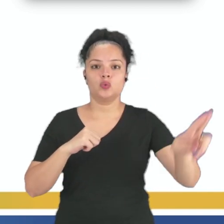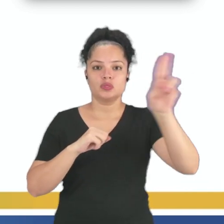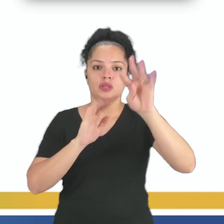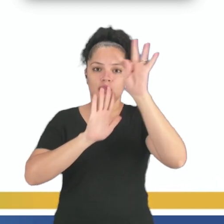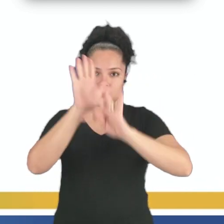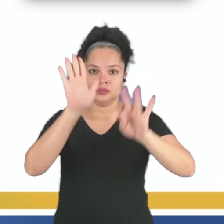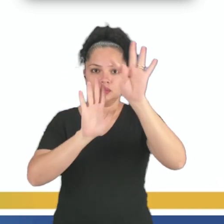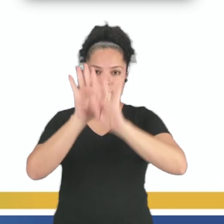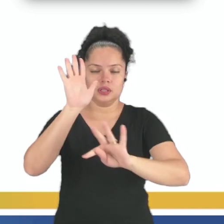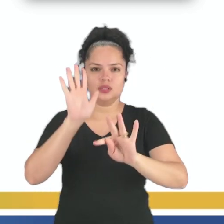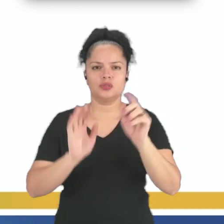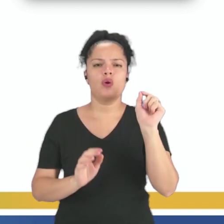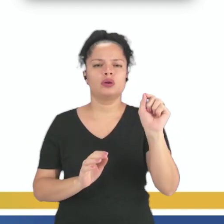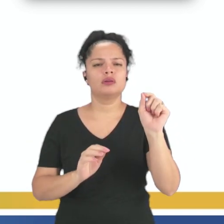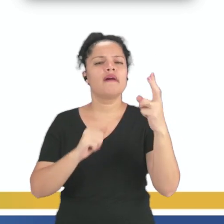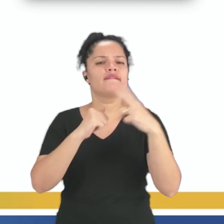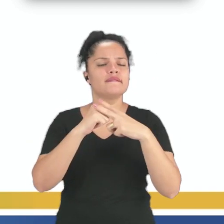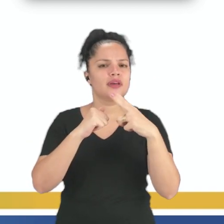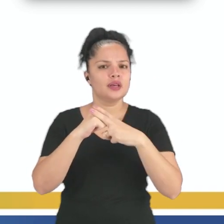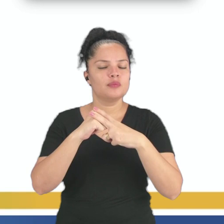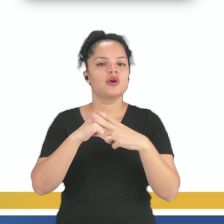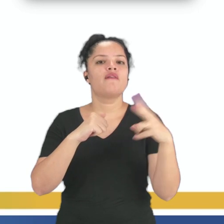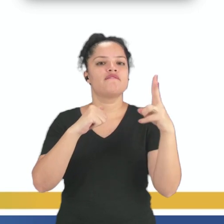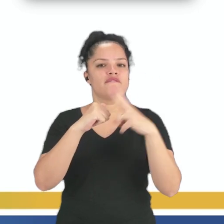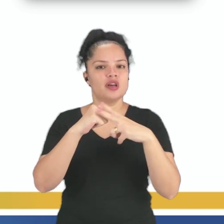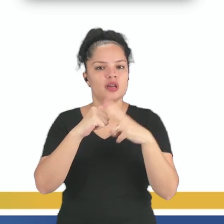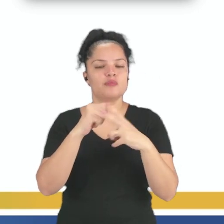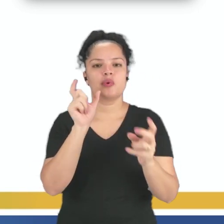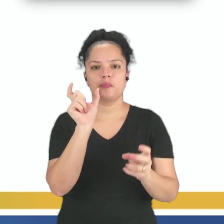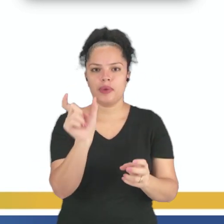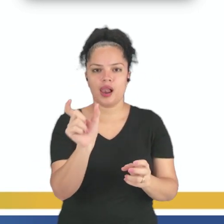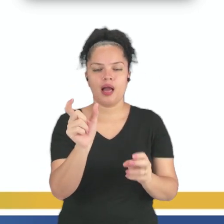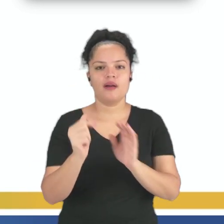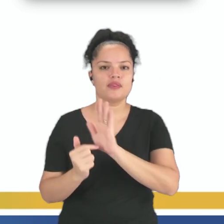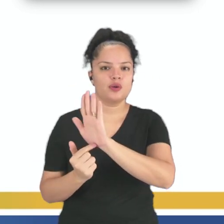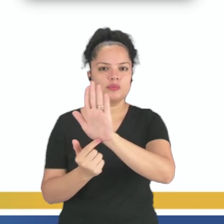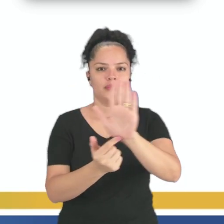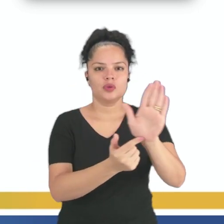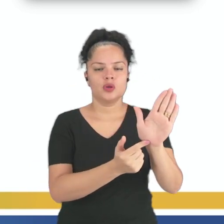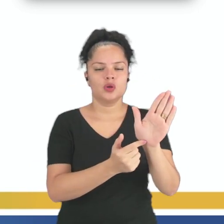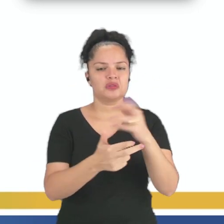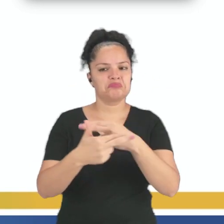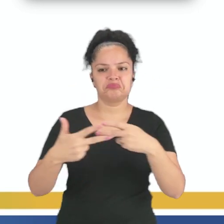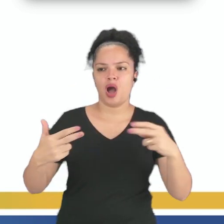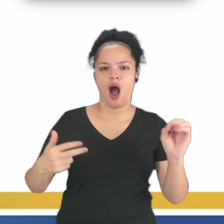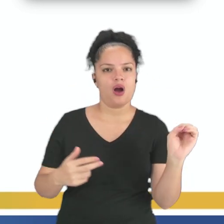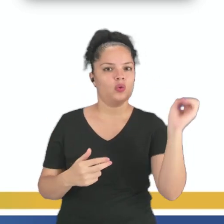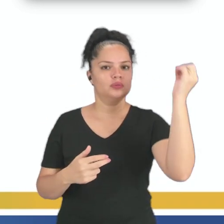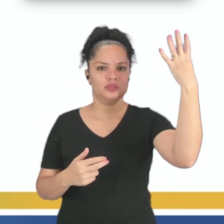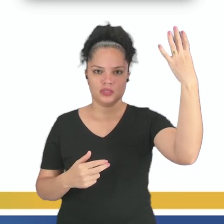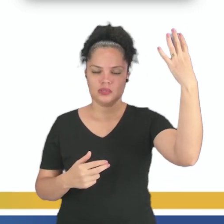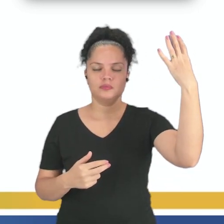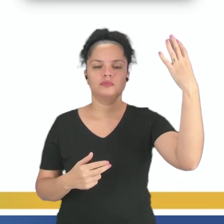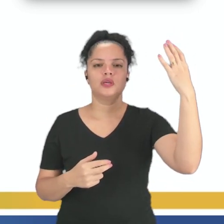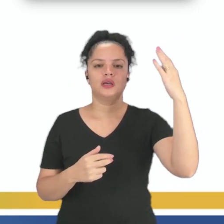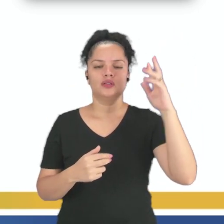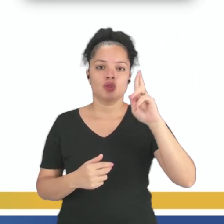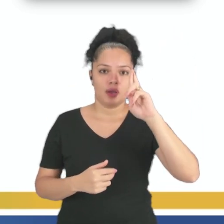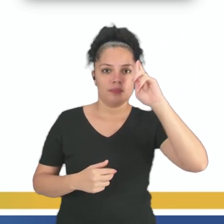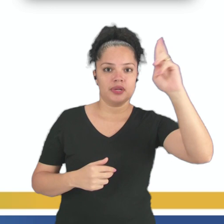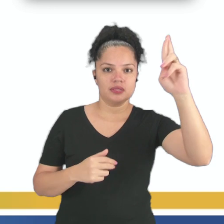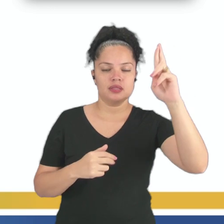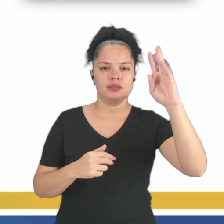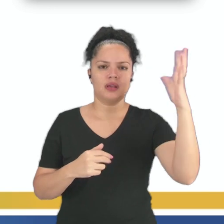texto. E o que é verbo? Verbo é uma palavra que indica acontecimentos representados